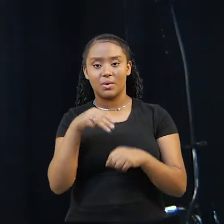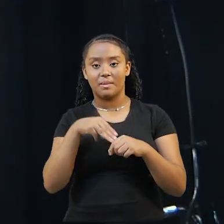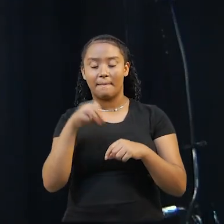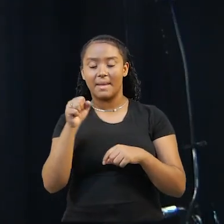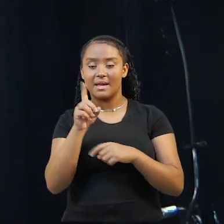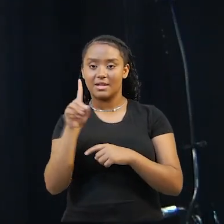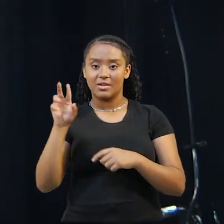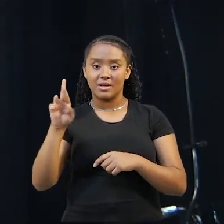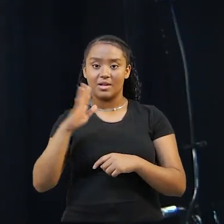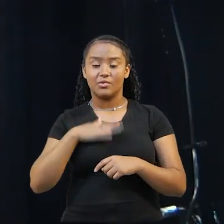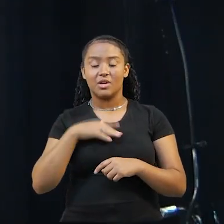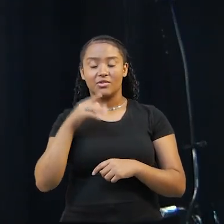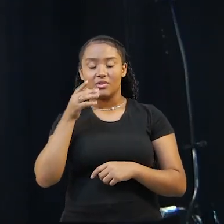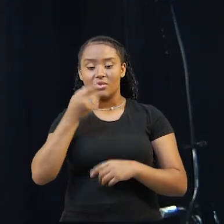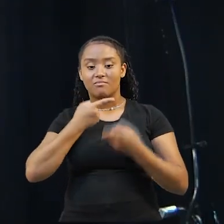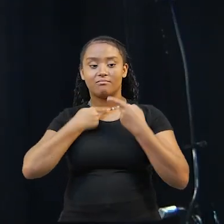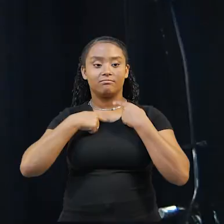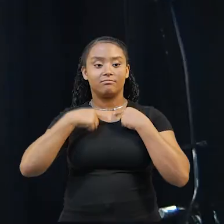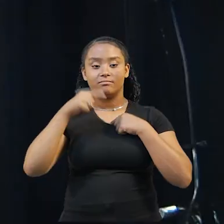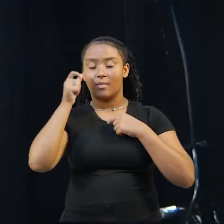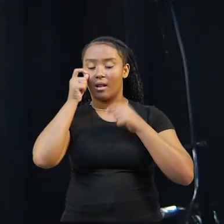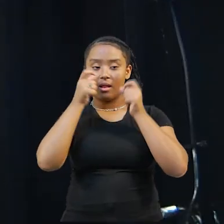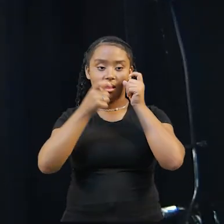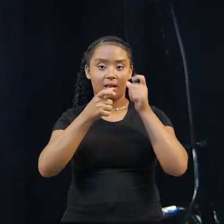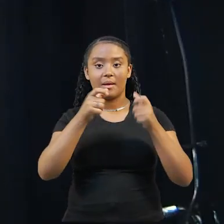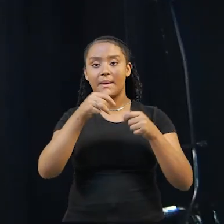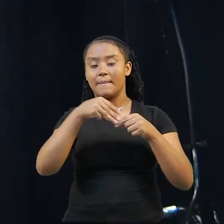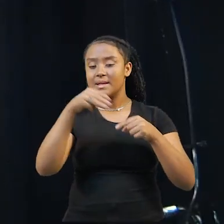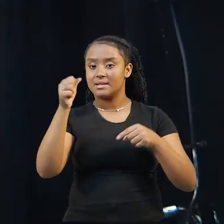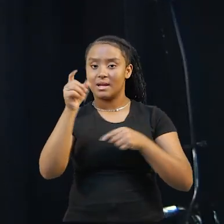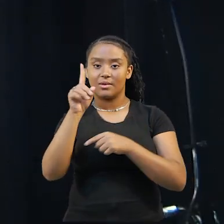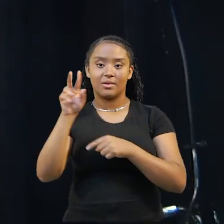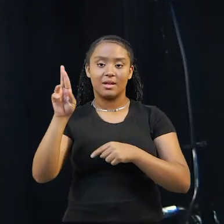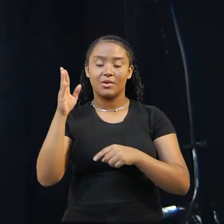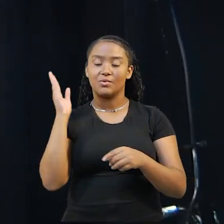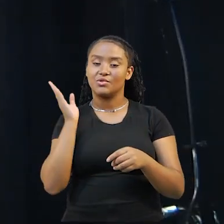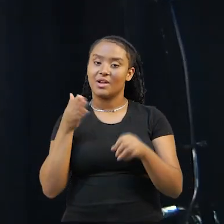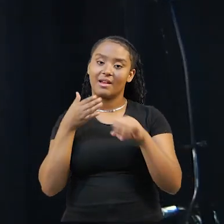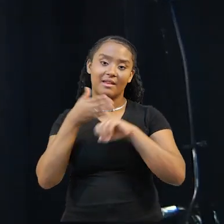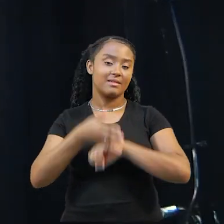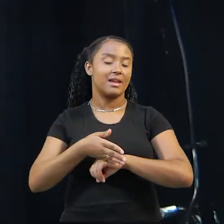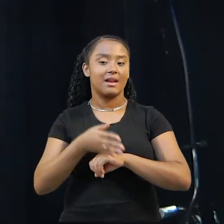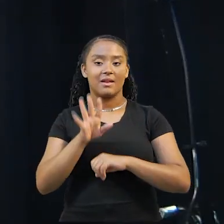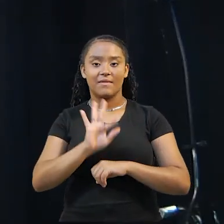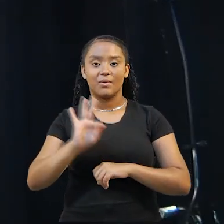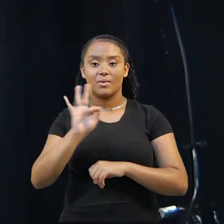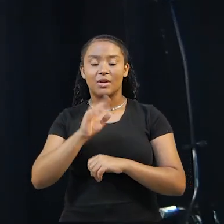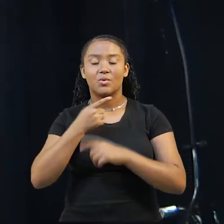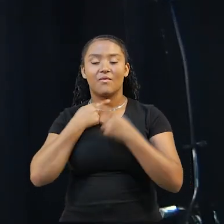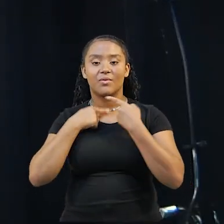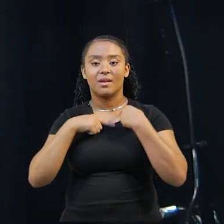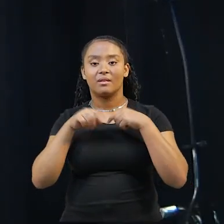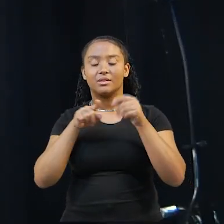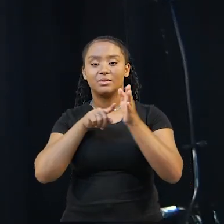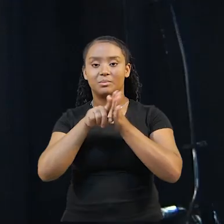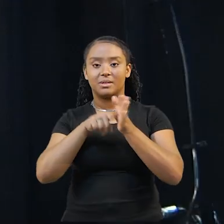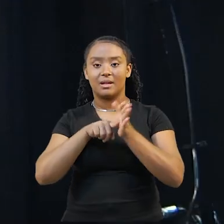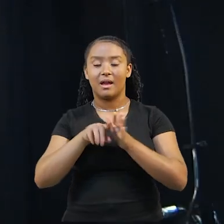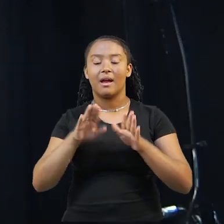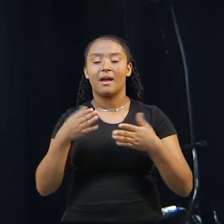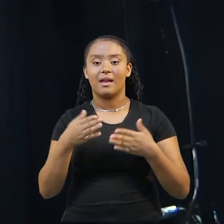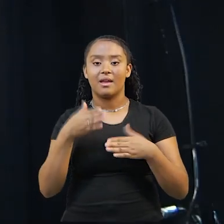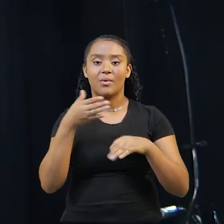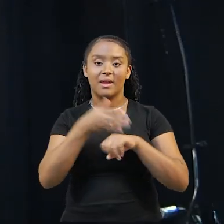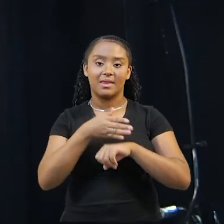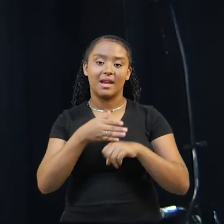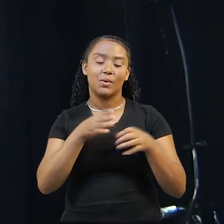já queria fazer mestrado, fazer doutorado. Eu já entrei na universidade querendo pesquisar. Então, eu já me envolvi em grupo de pesquisa e aí eu tive bolsa